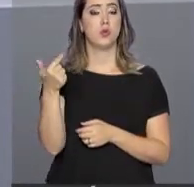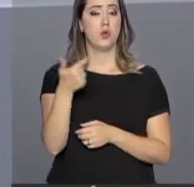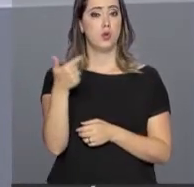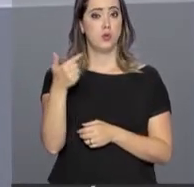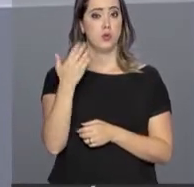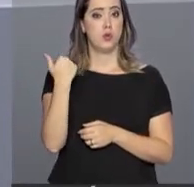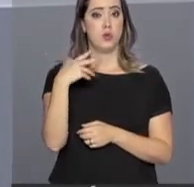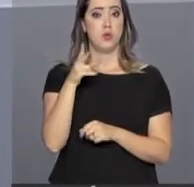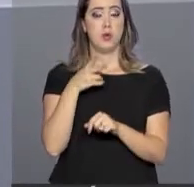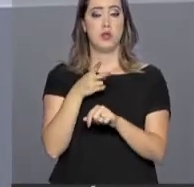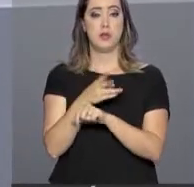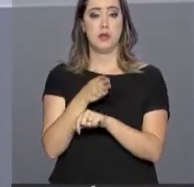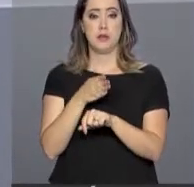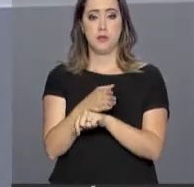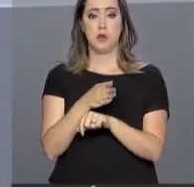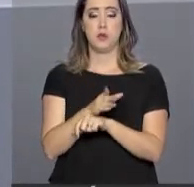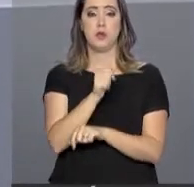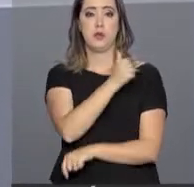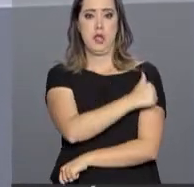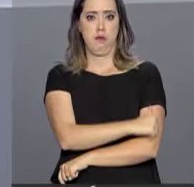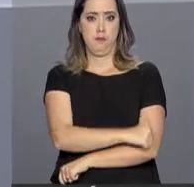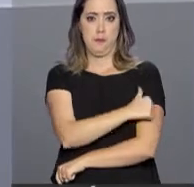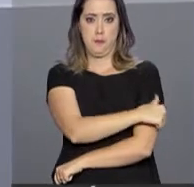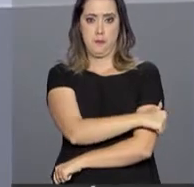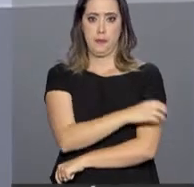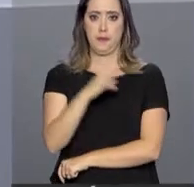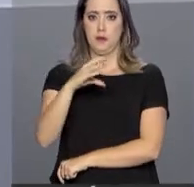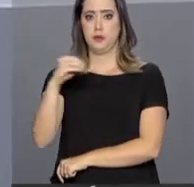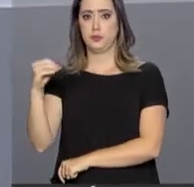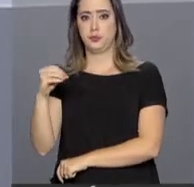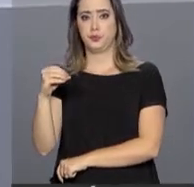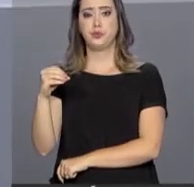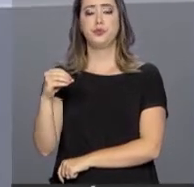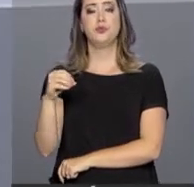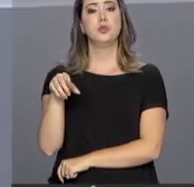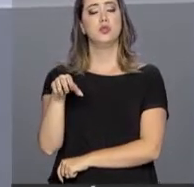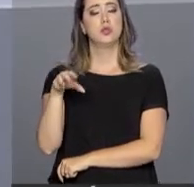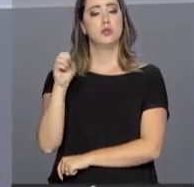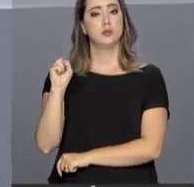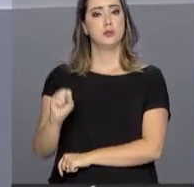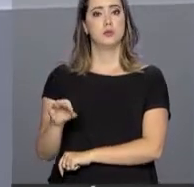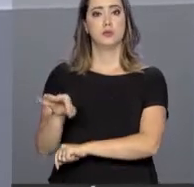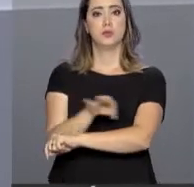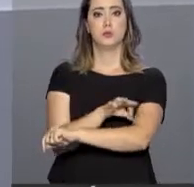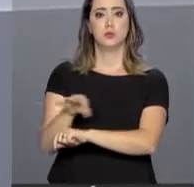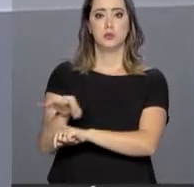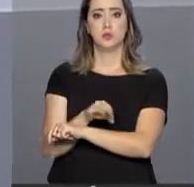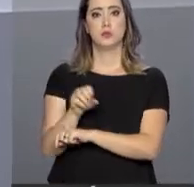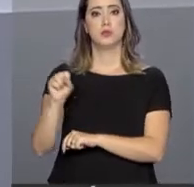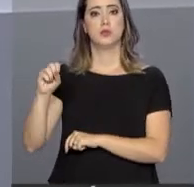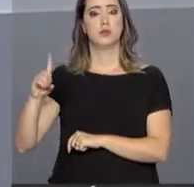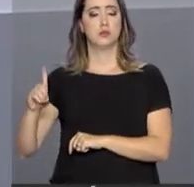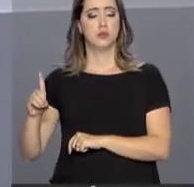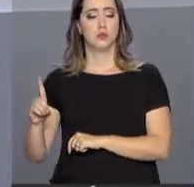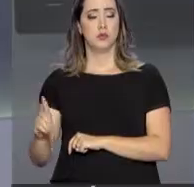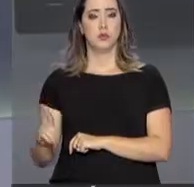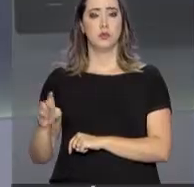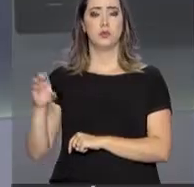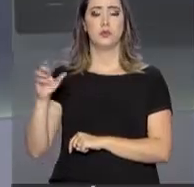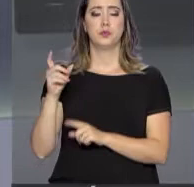preferido foi enfermagem já no centro-oeste no sul engenharia civil e na região sudeste a administração